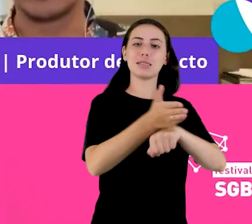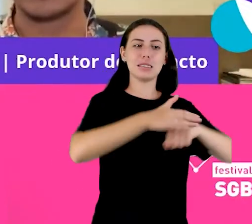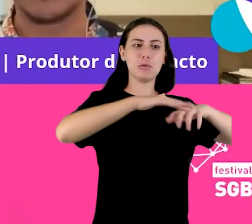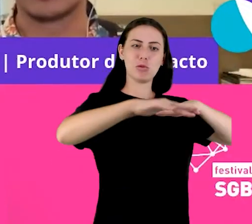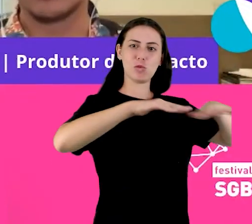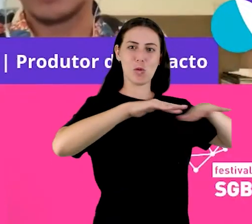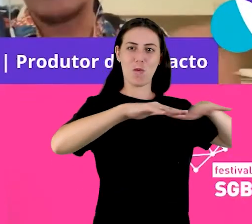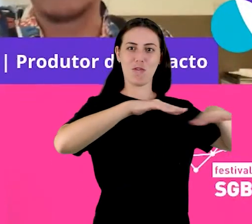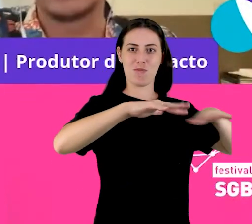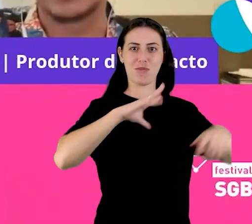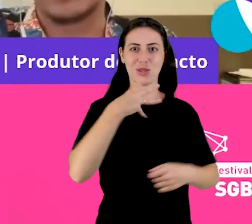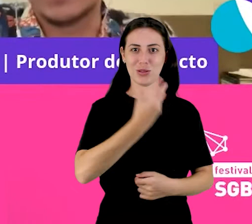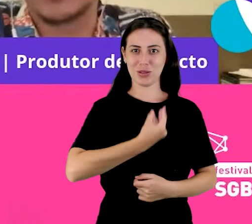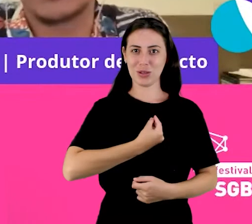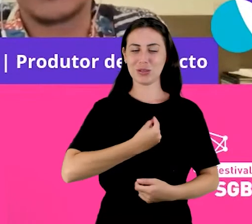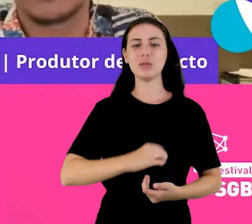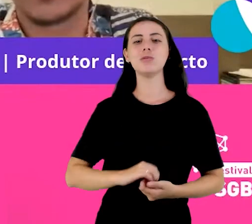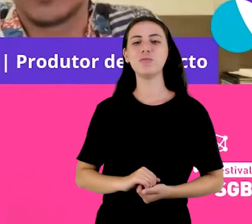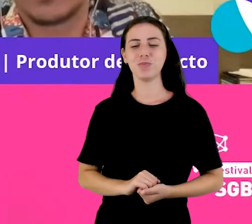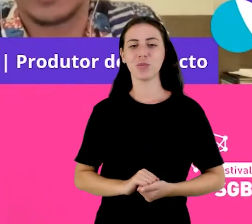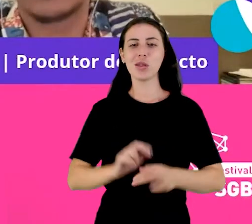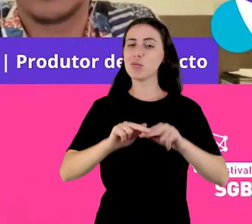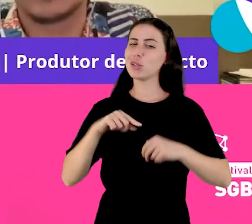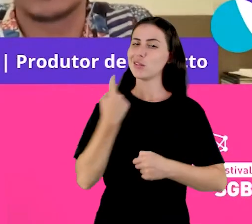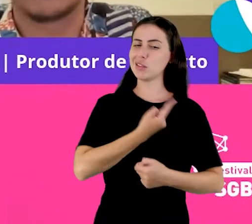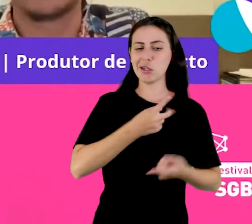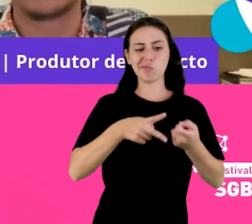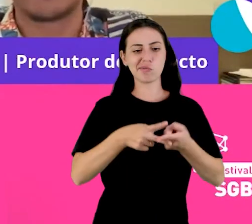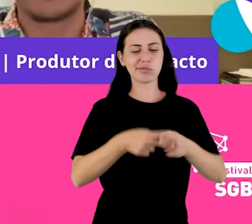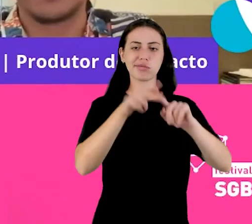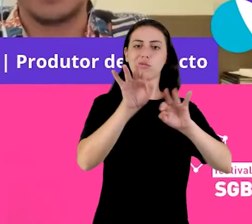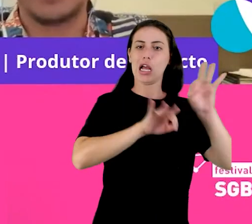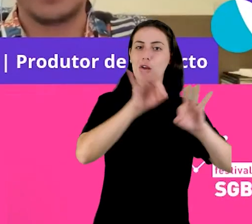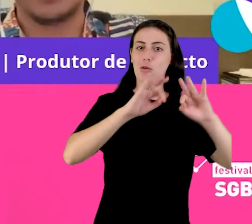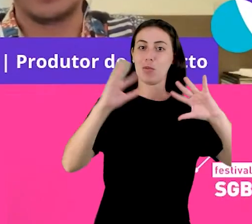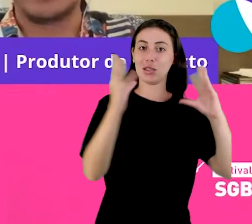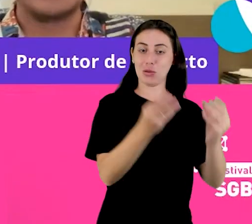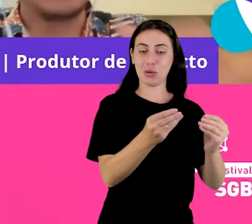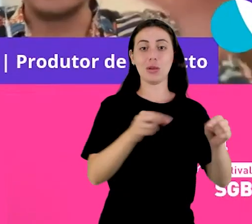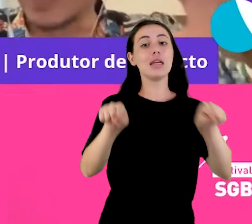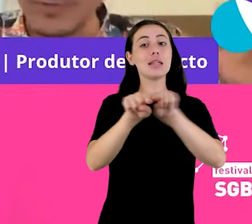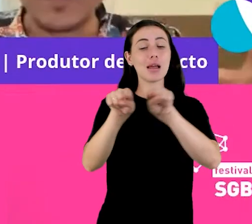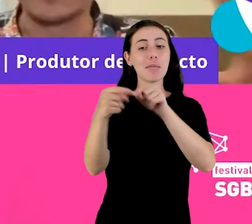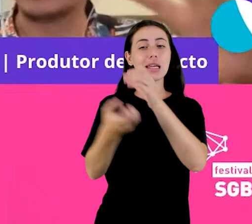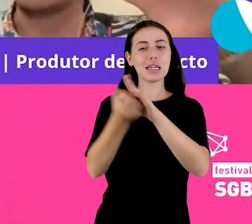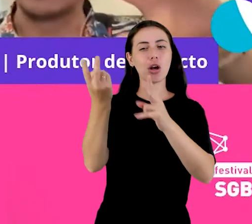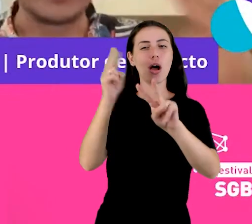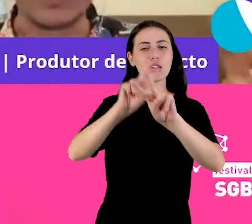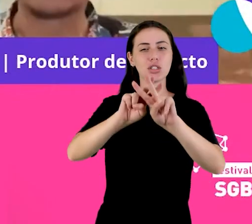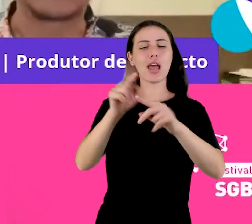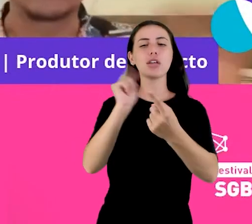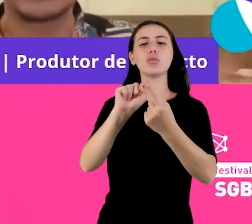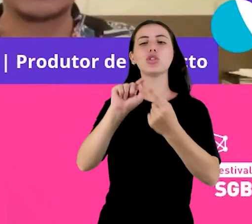muitos questionamentos importantes por estarem envolvidas já nesse processo do projeto de mobilização. E aí, então, a gente